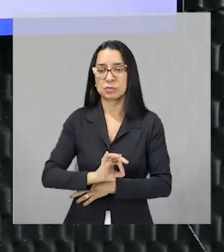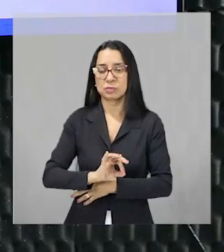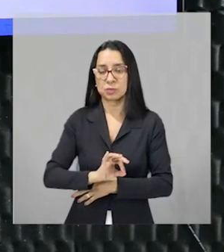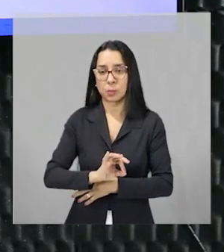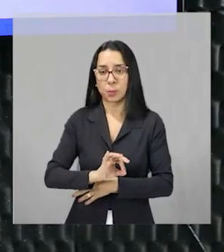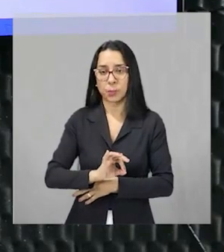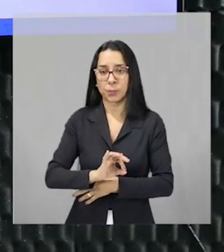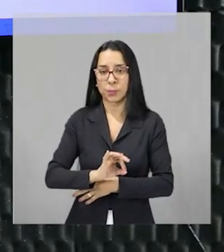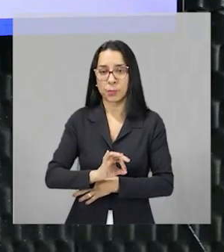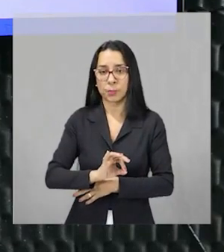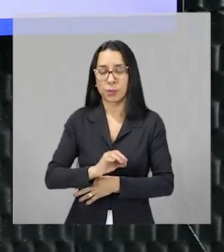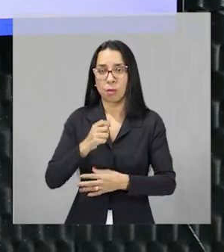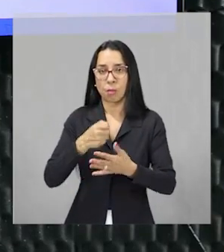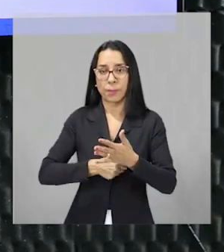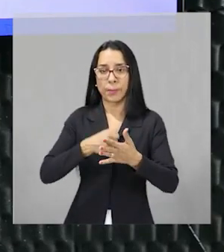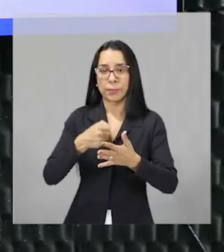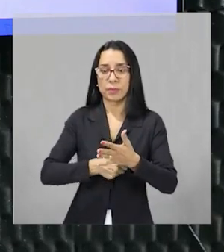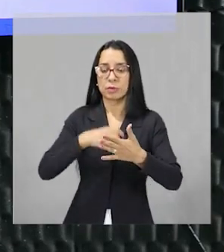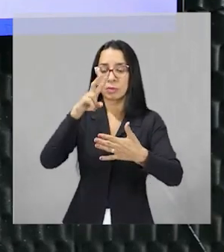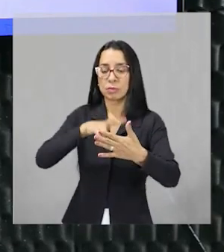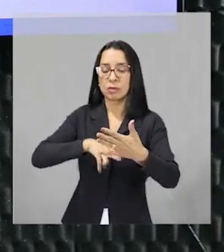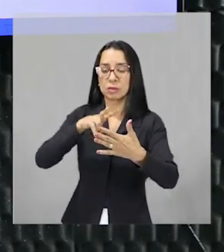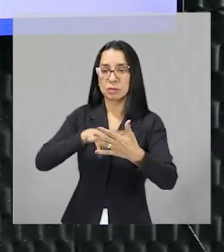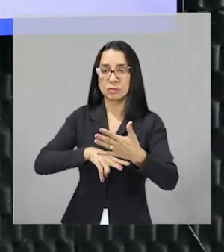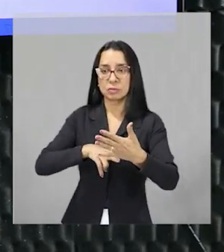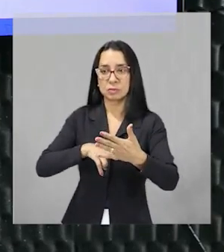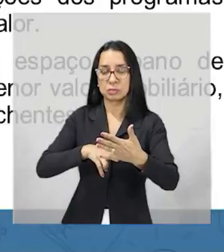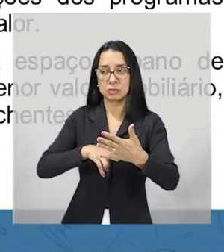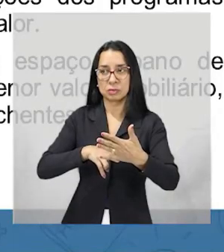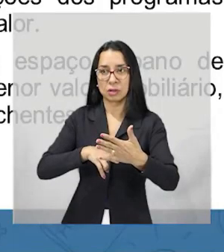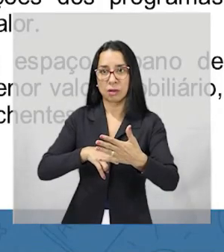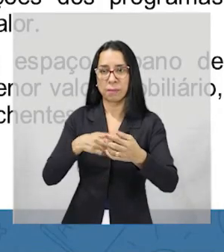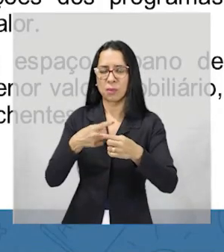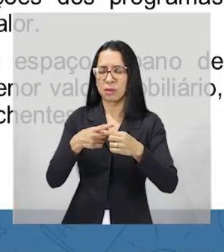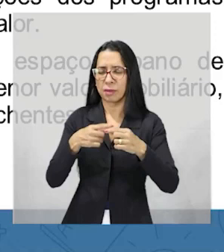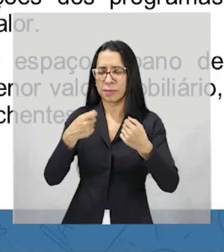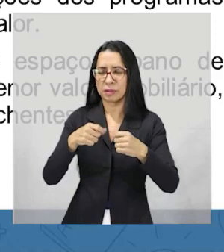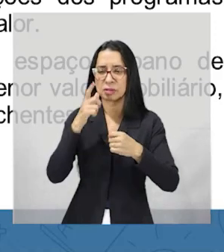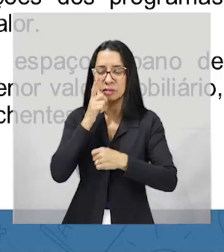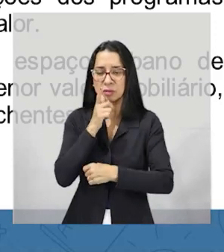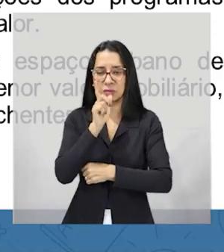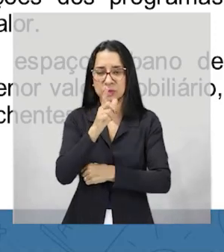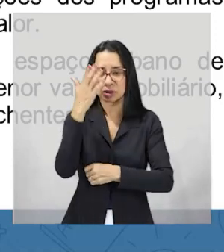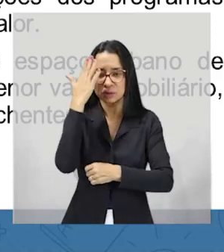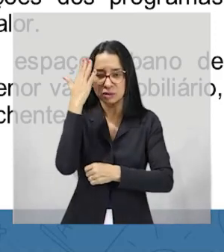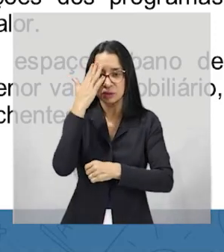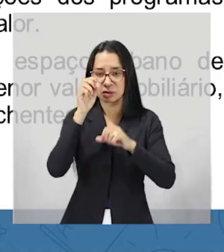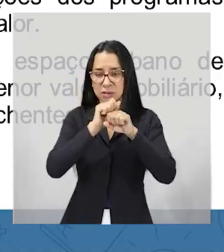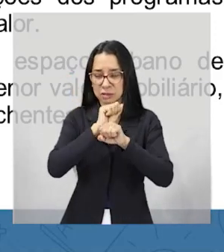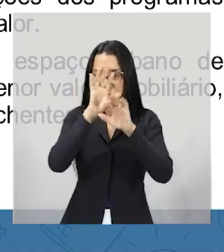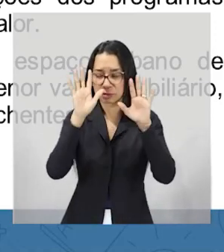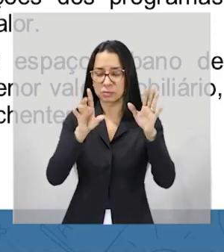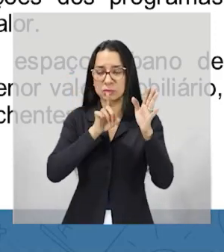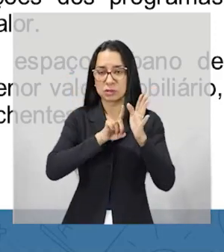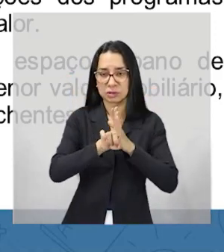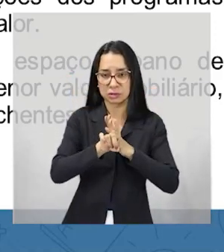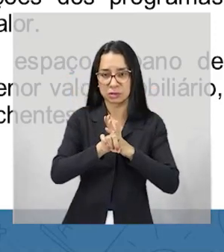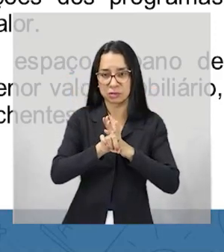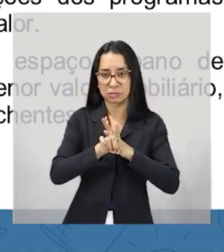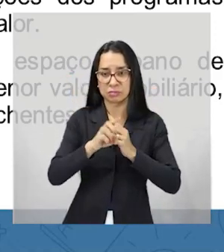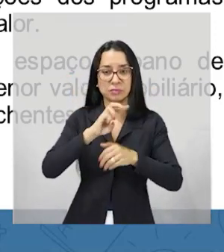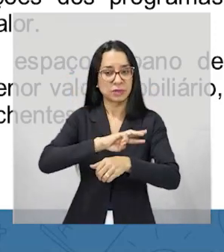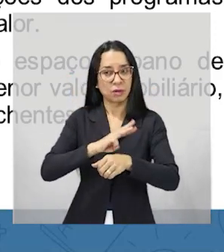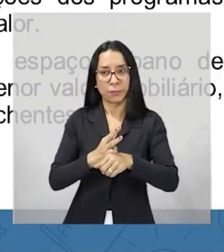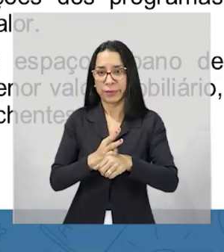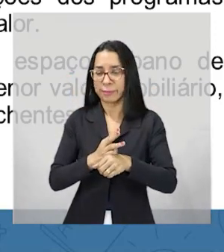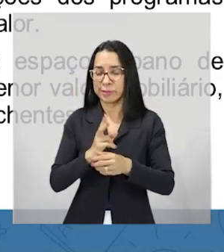eles vão ser obrigatórios a sua leitura para que tu consiga ter o entendimento claro da questão, já na UEMA